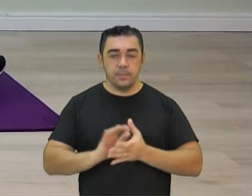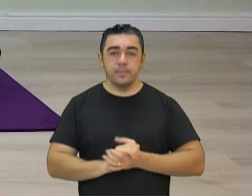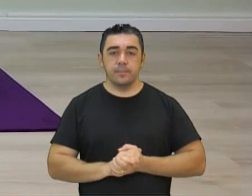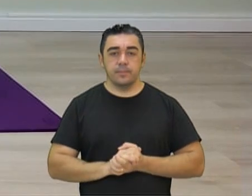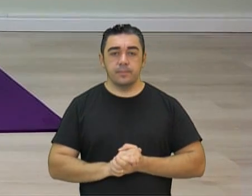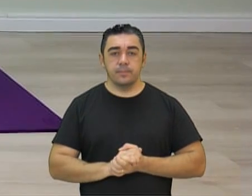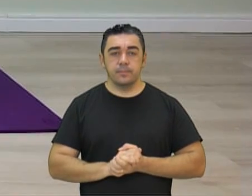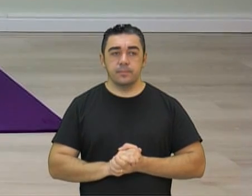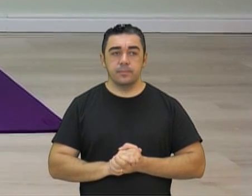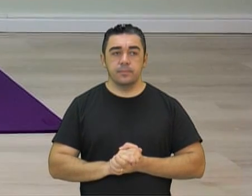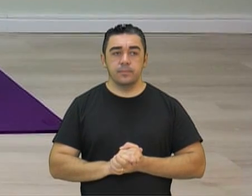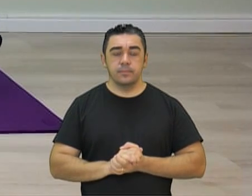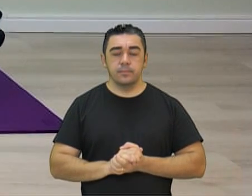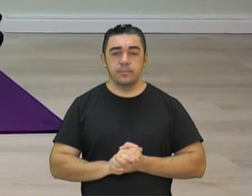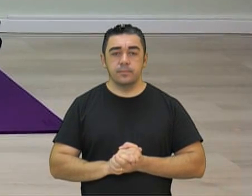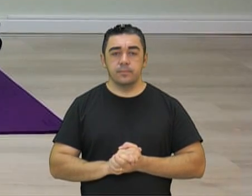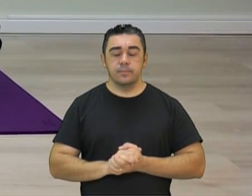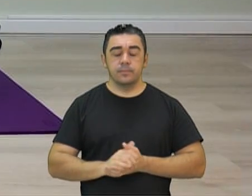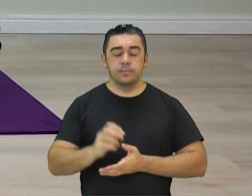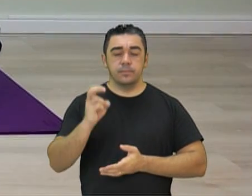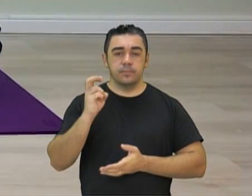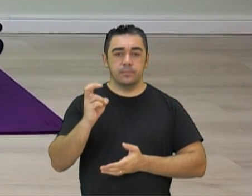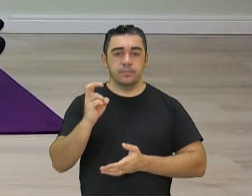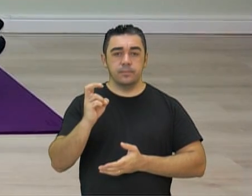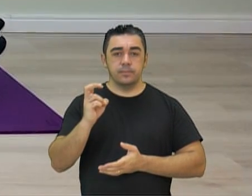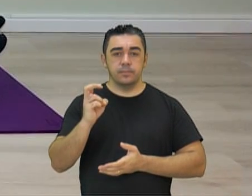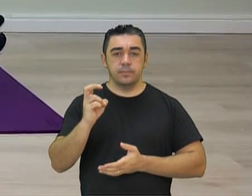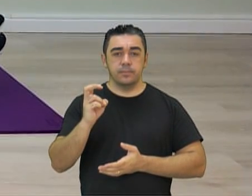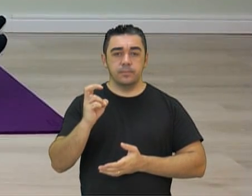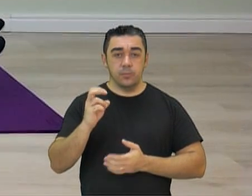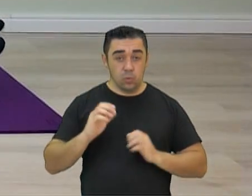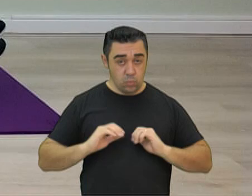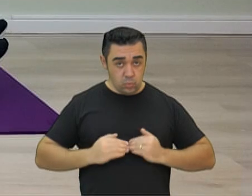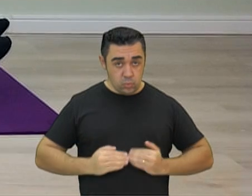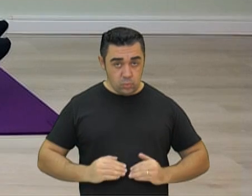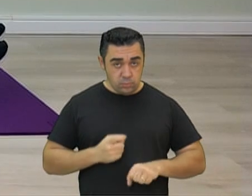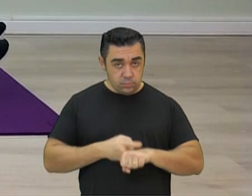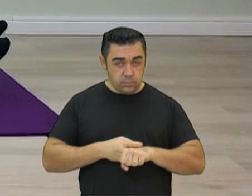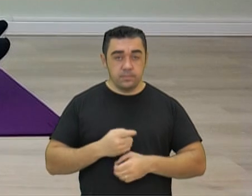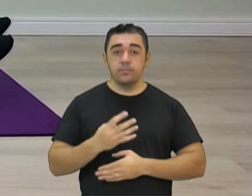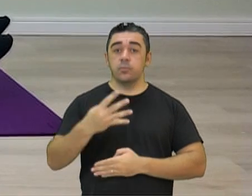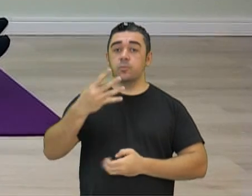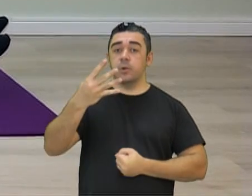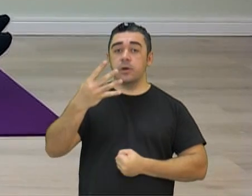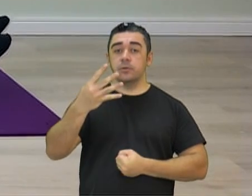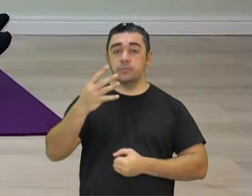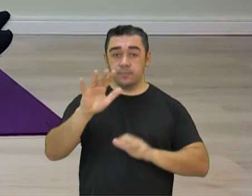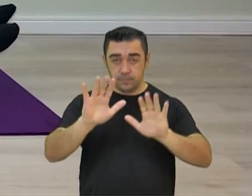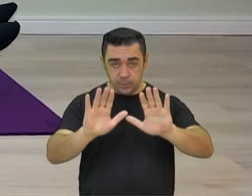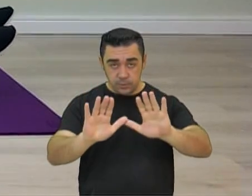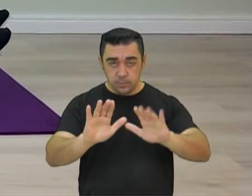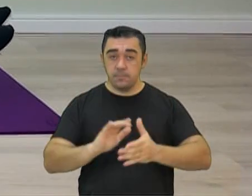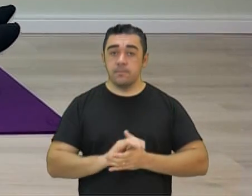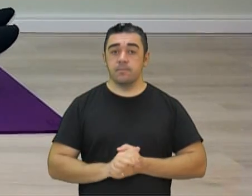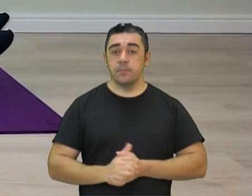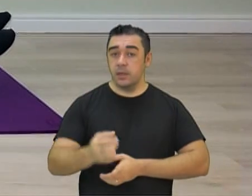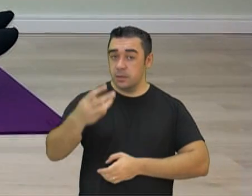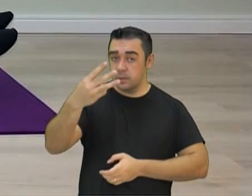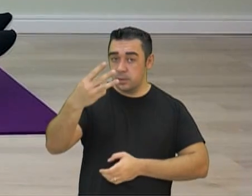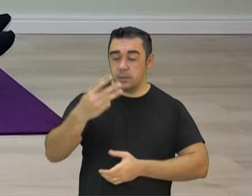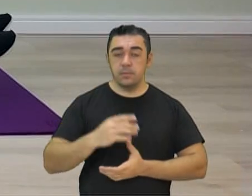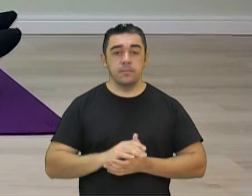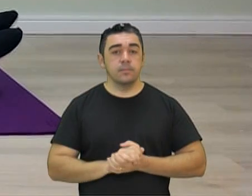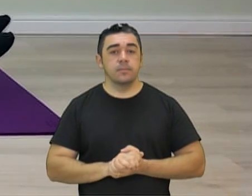Foi. 5, contrai o abdômen. 4, fica. 3,